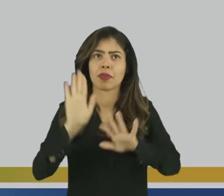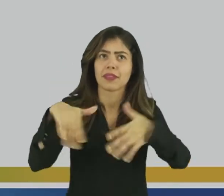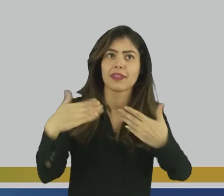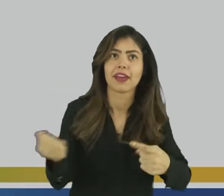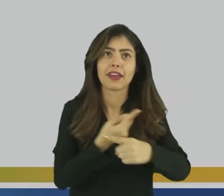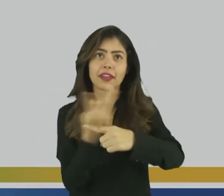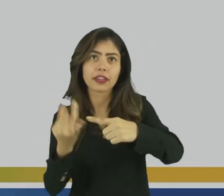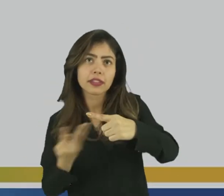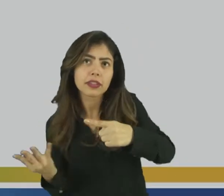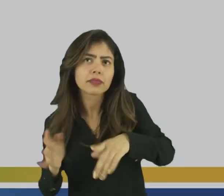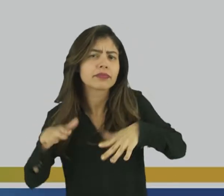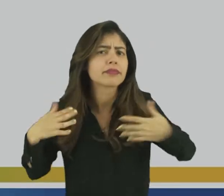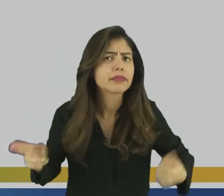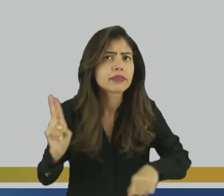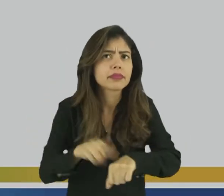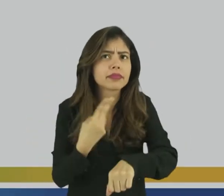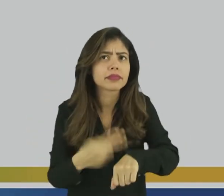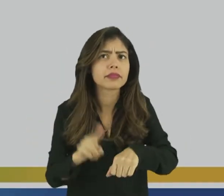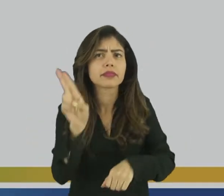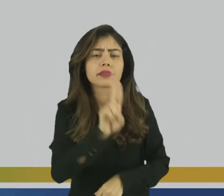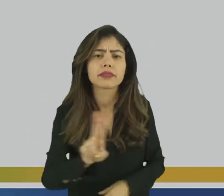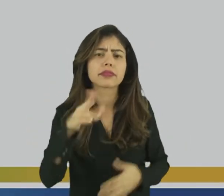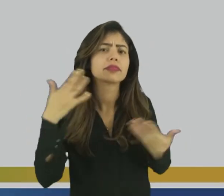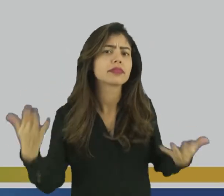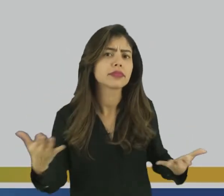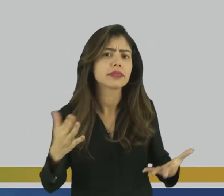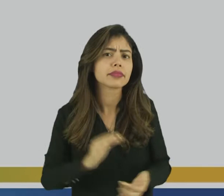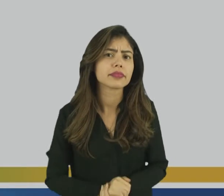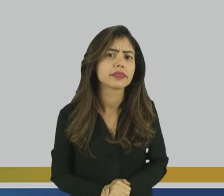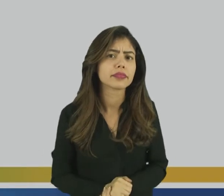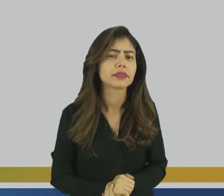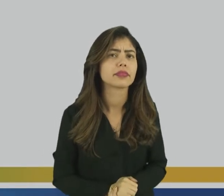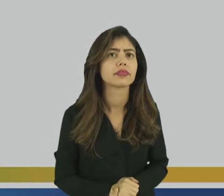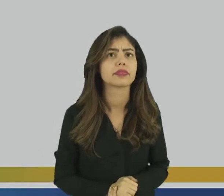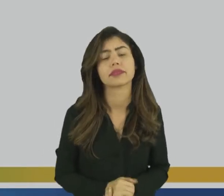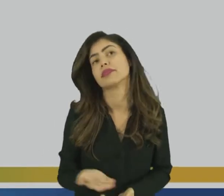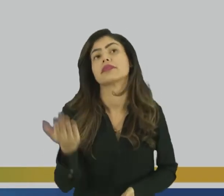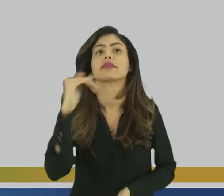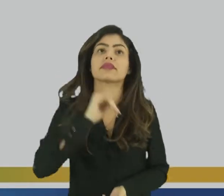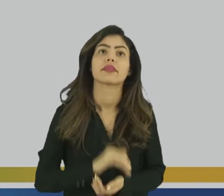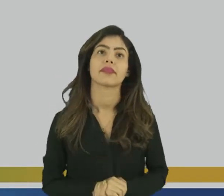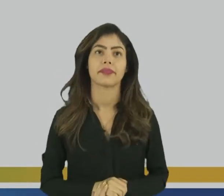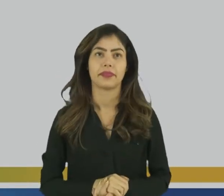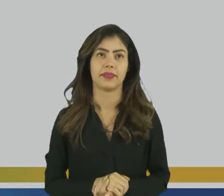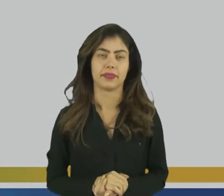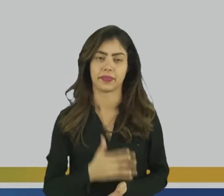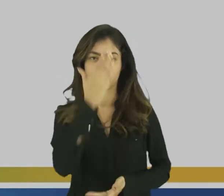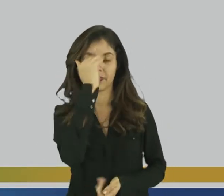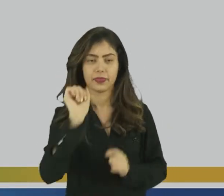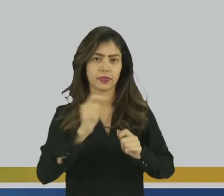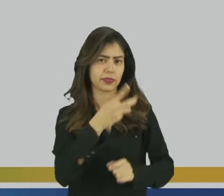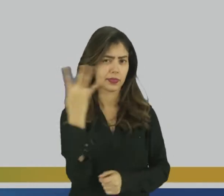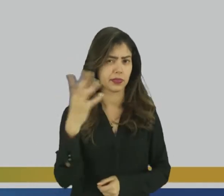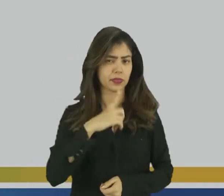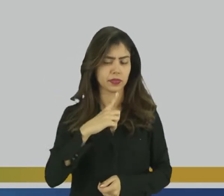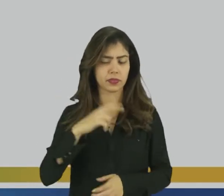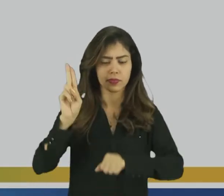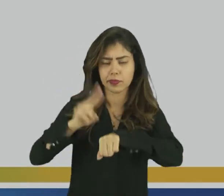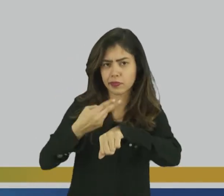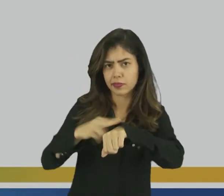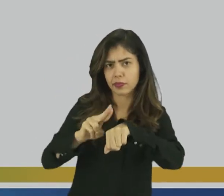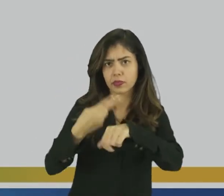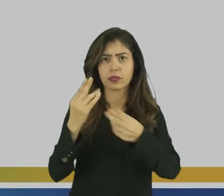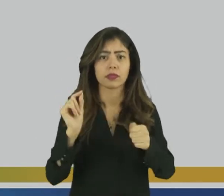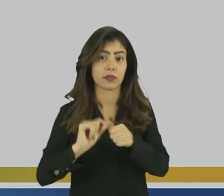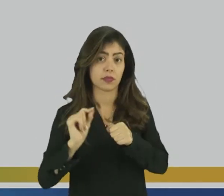a fração da barra de chocolate que Juliana usou na receita? Então vamos lá. Ó. Então ela quer saber quanto de chocolate ela usou